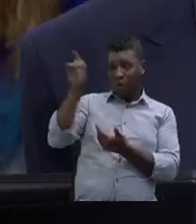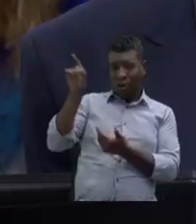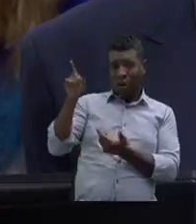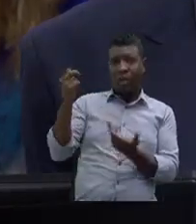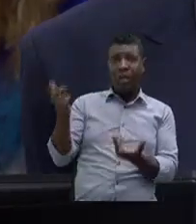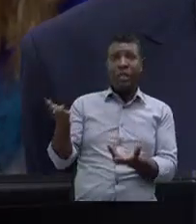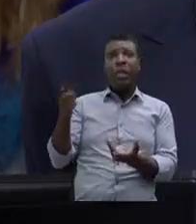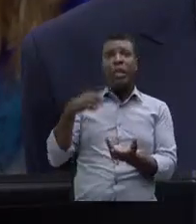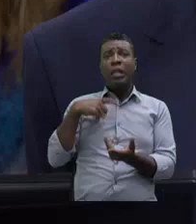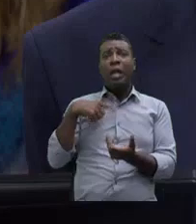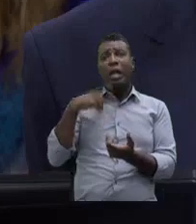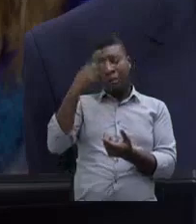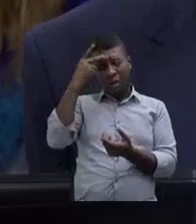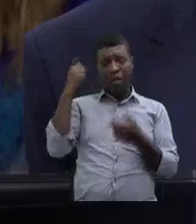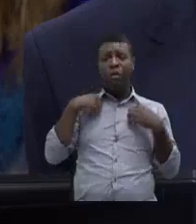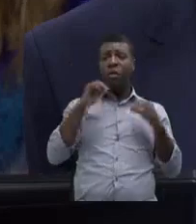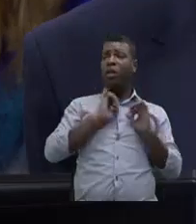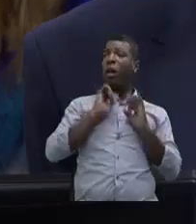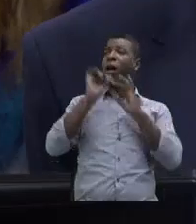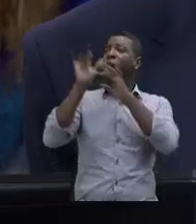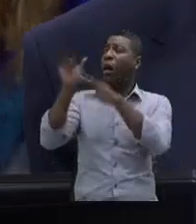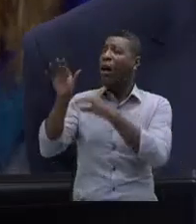para assistir show,